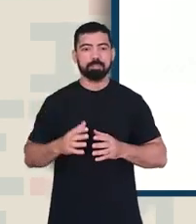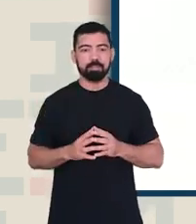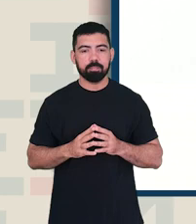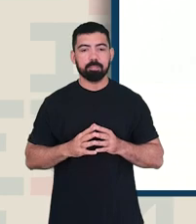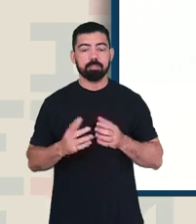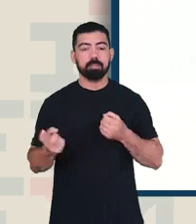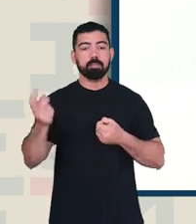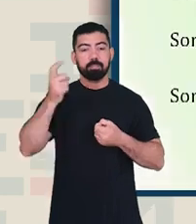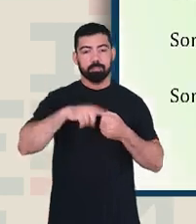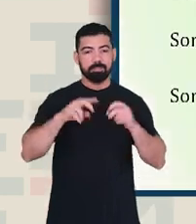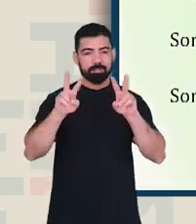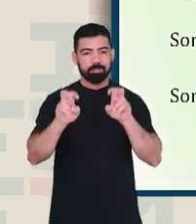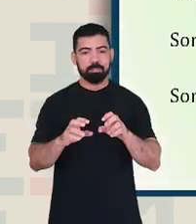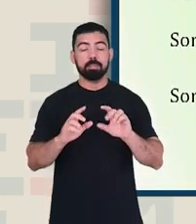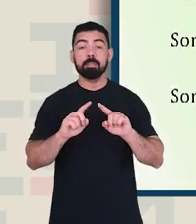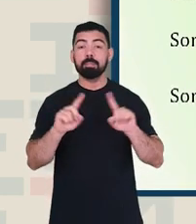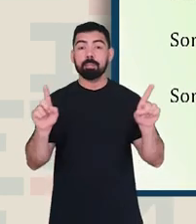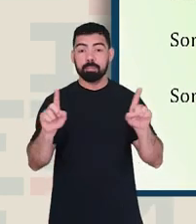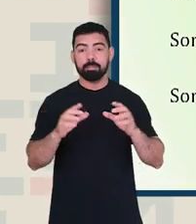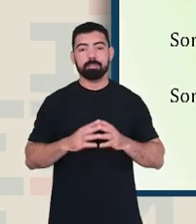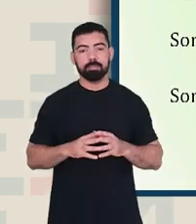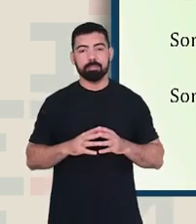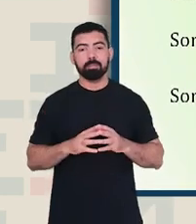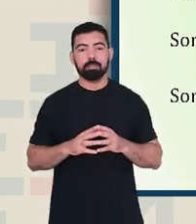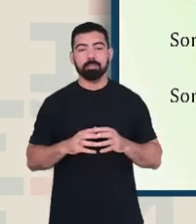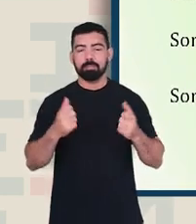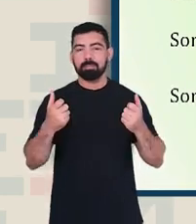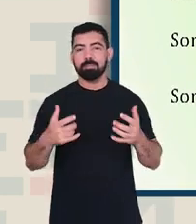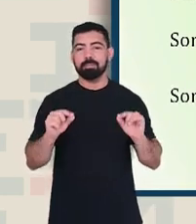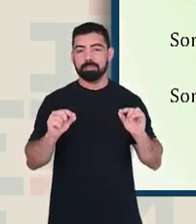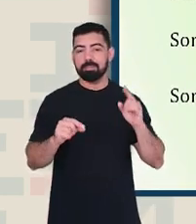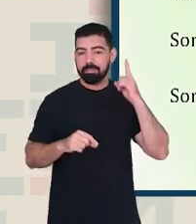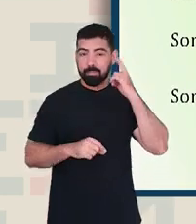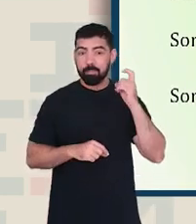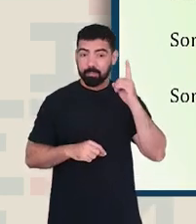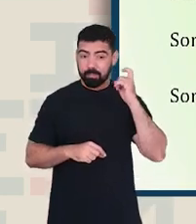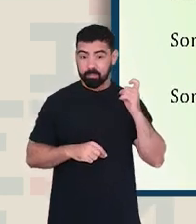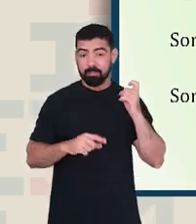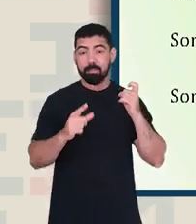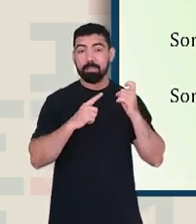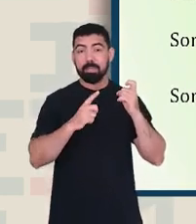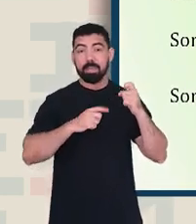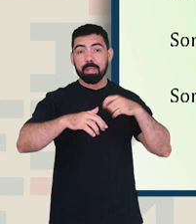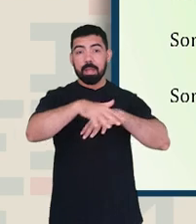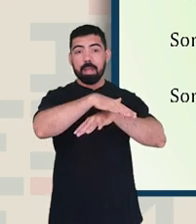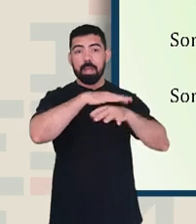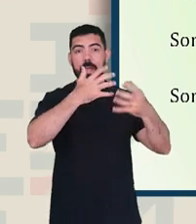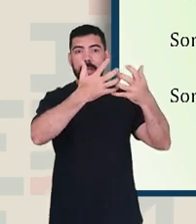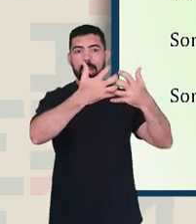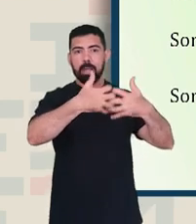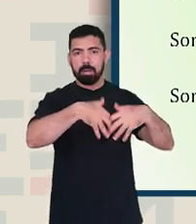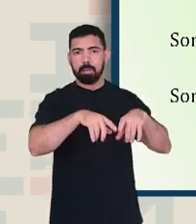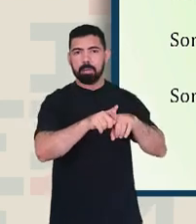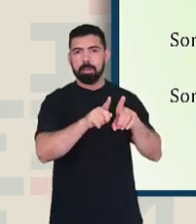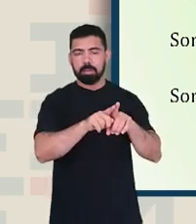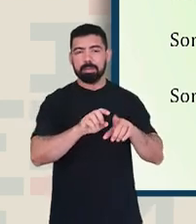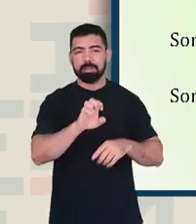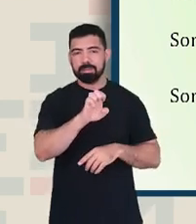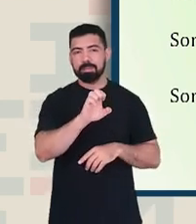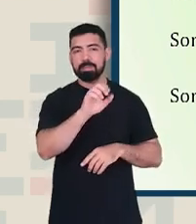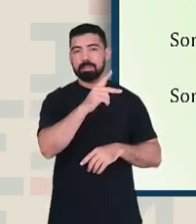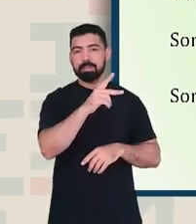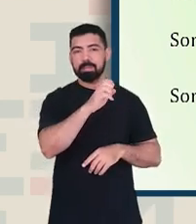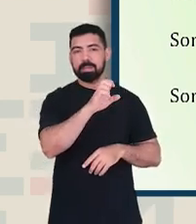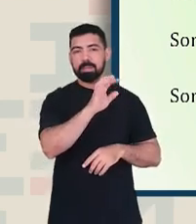vamos retomar esse assunto, mas temos sons de espectro harmônico, assim se chamam,